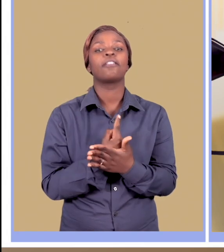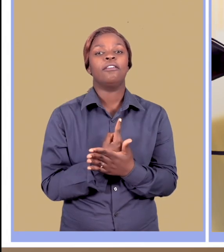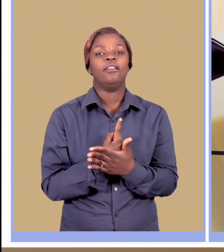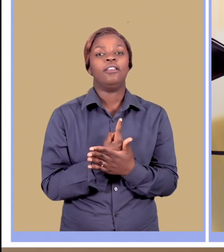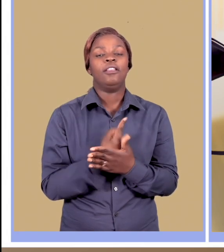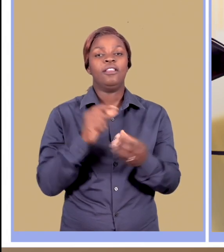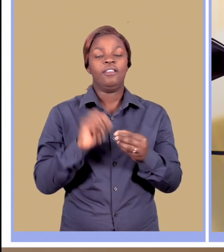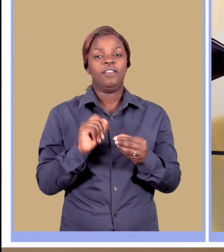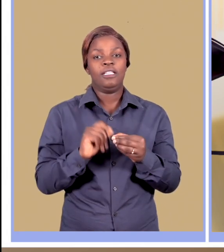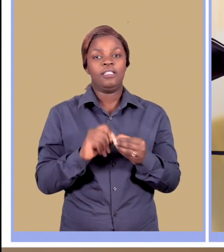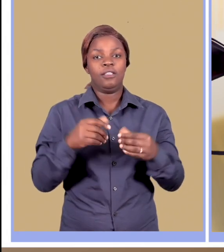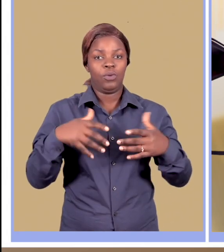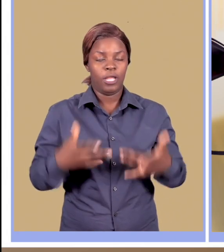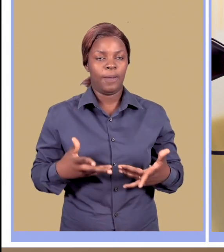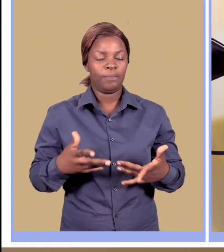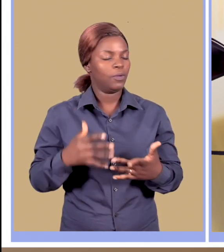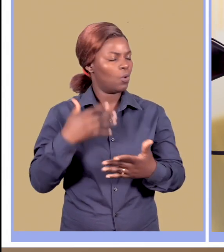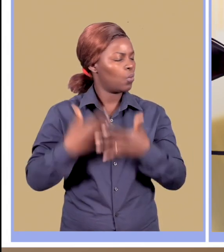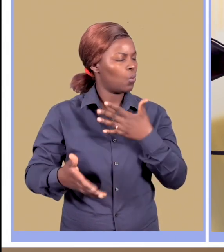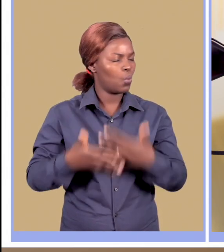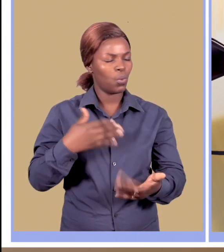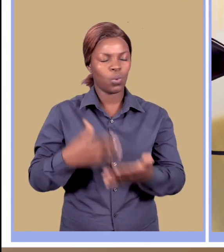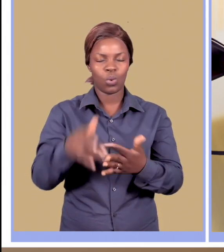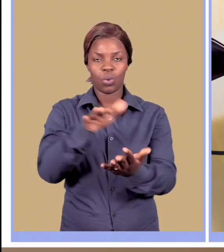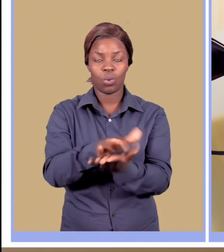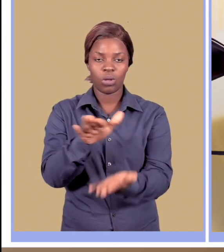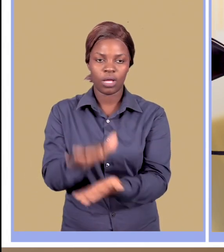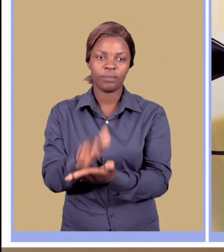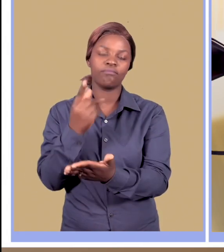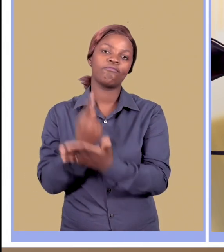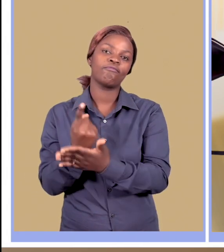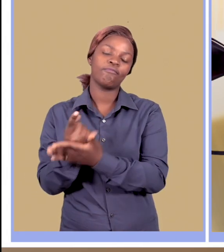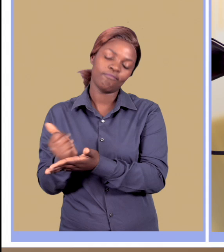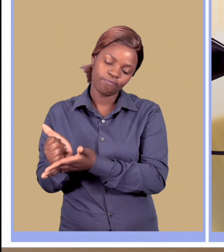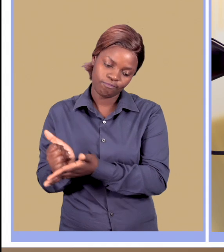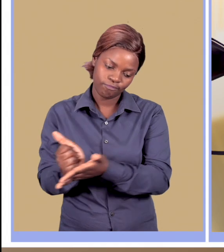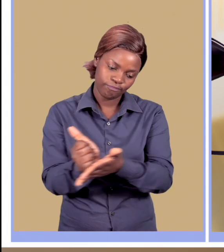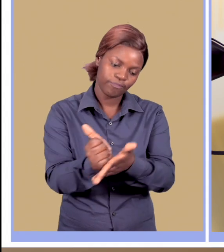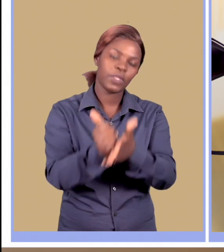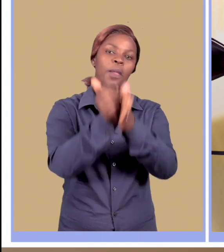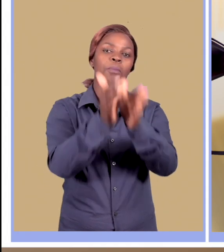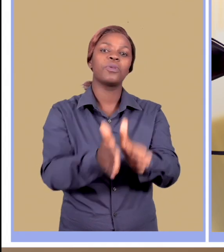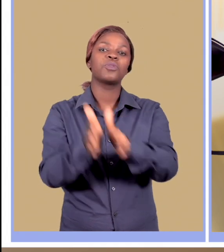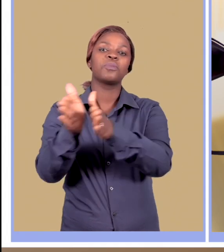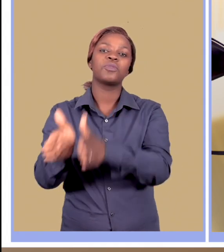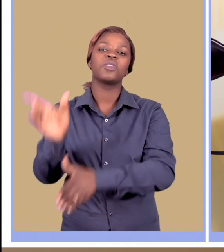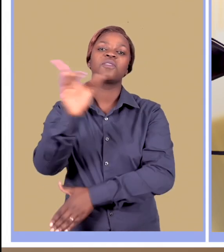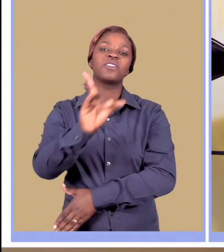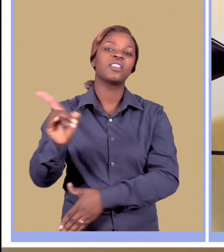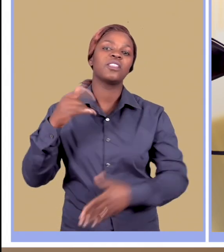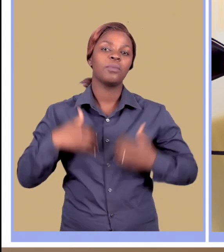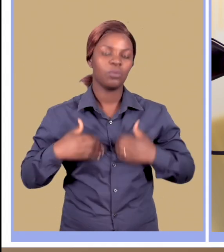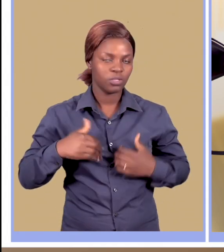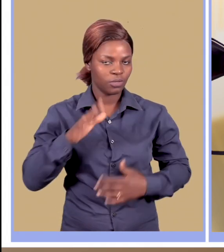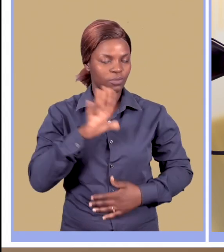tomar em consideração, a nível nacional e a nível internacional, das necessidades específicas que essas